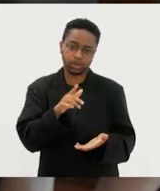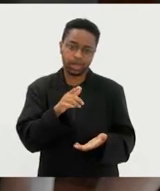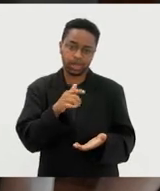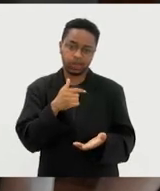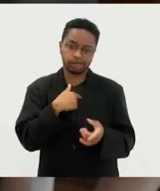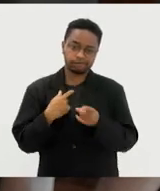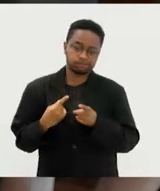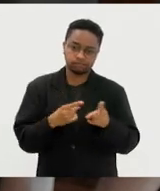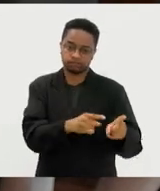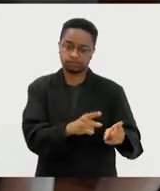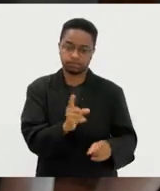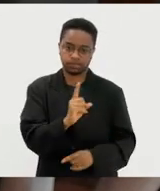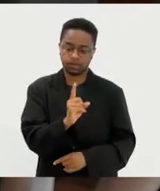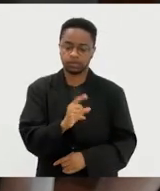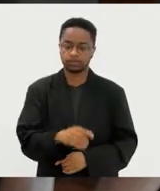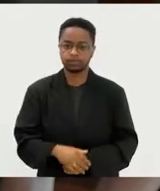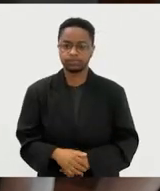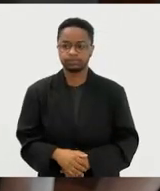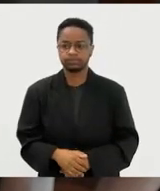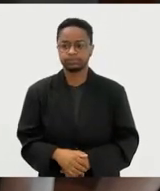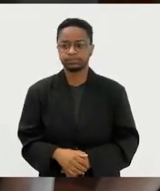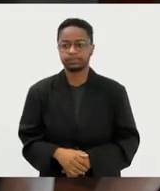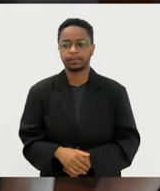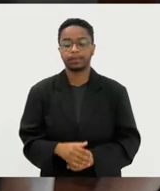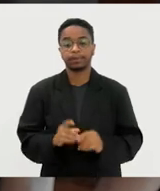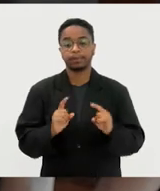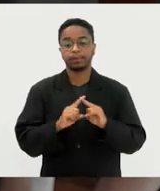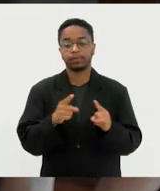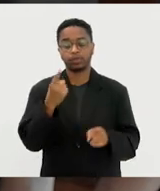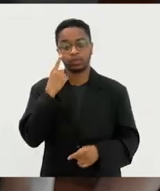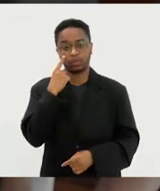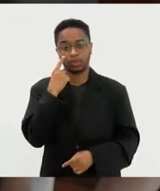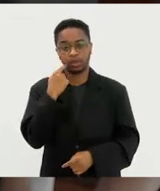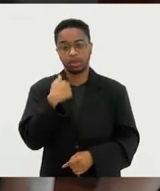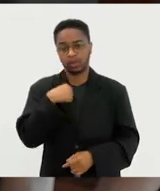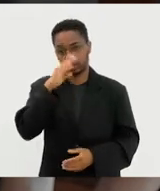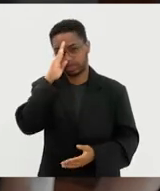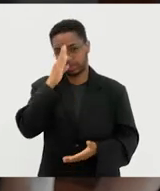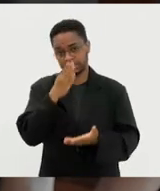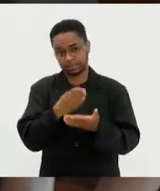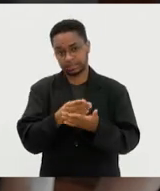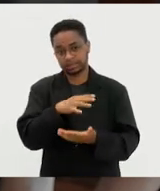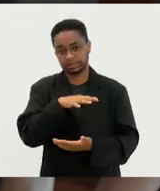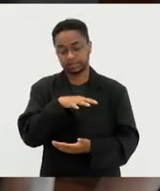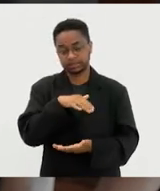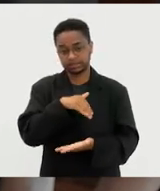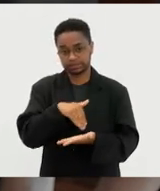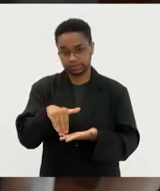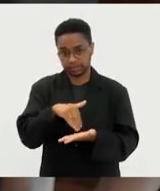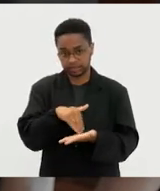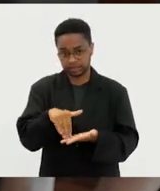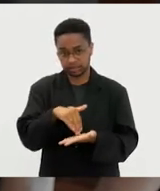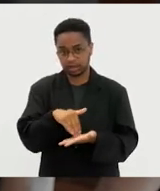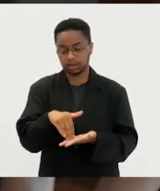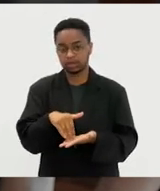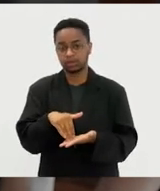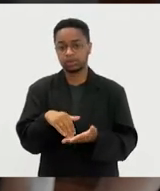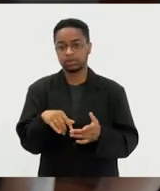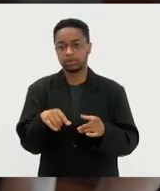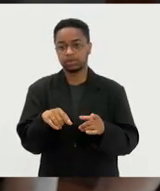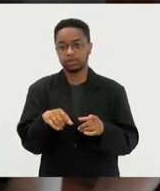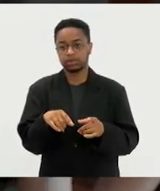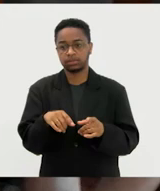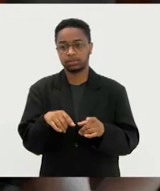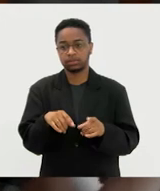Mas olha só, eu acho que o secretário Lobo e o